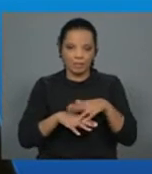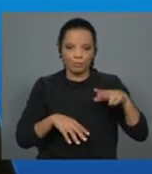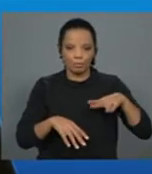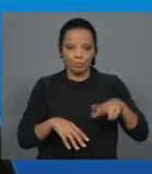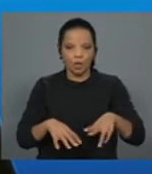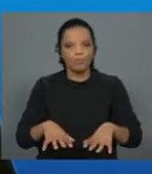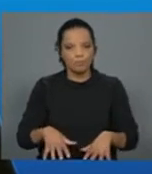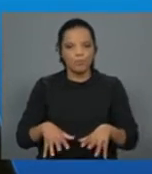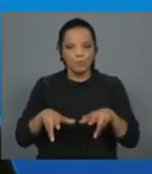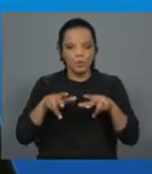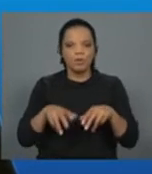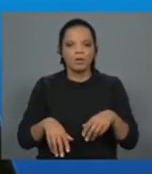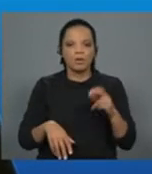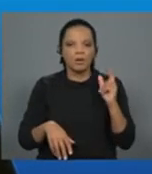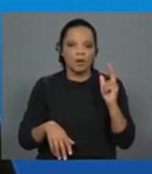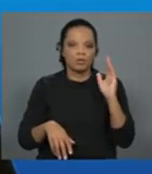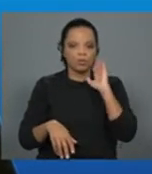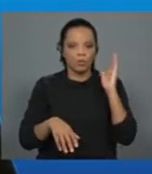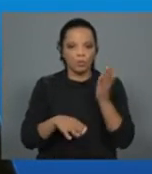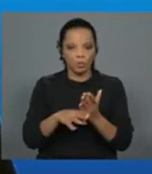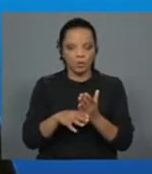muito nos últimos anos,